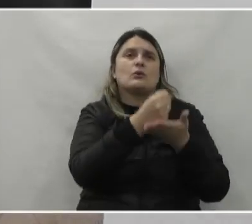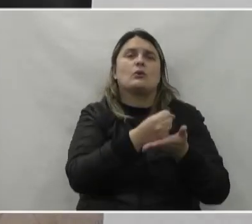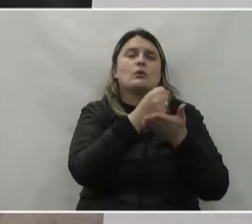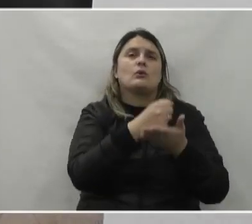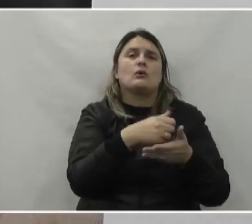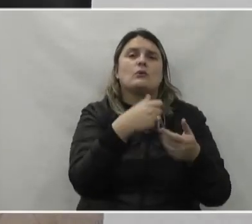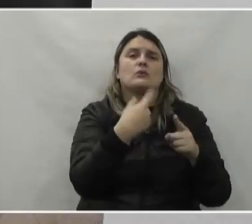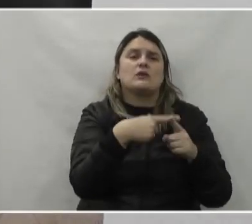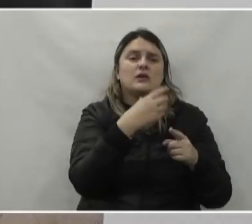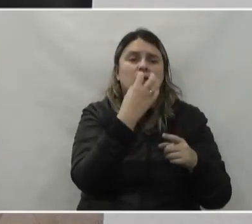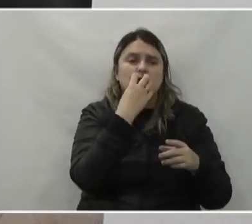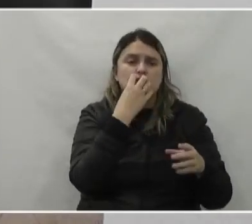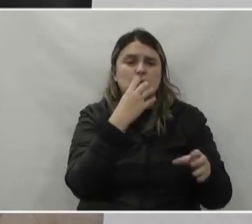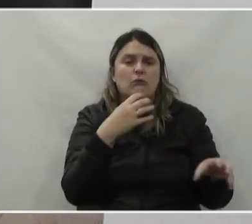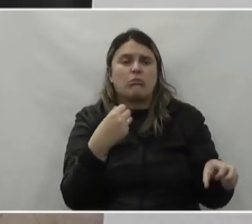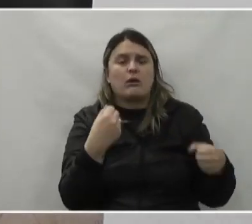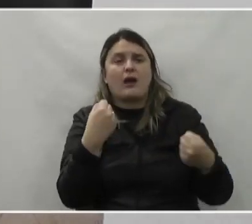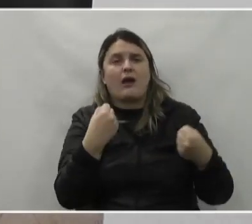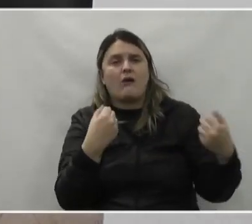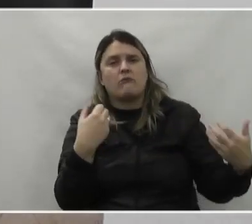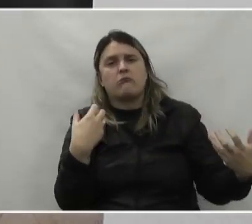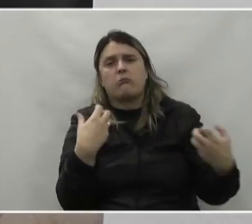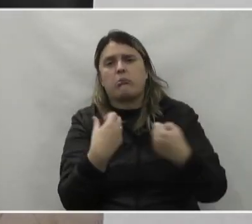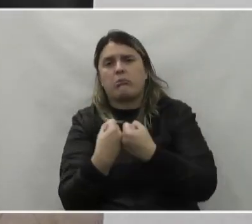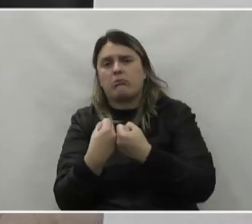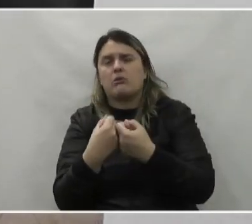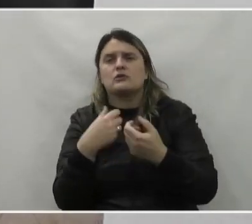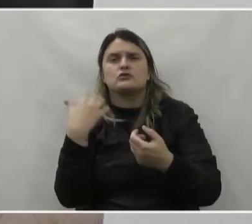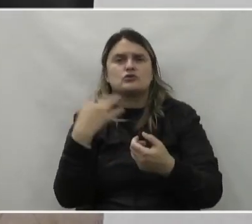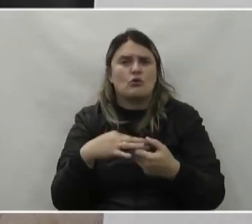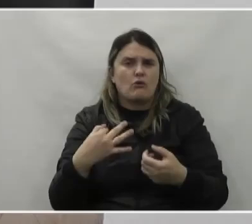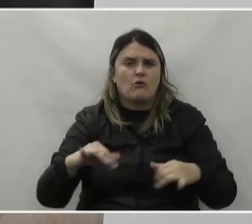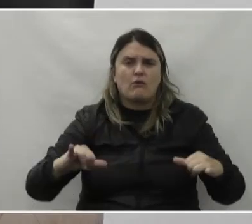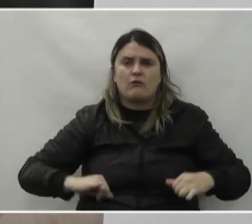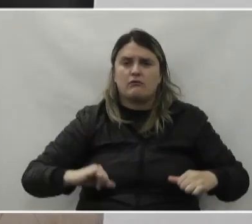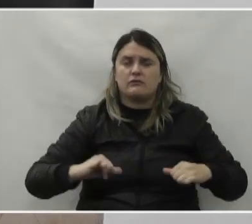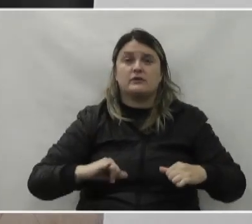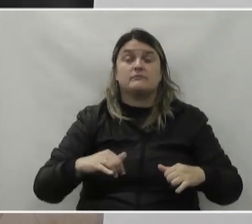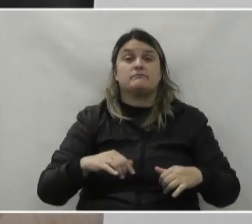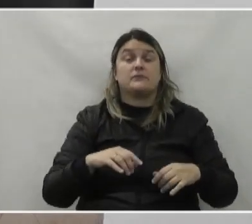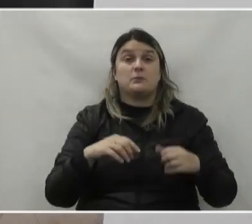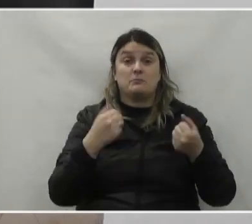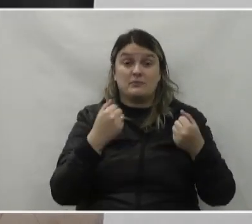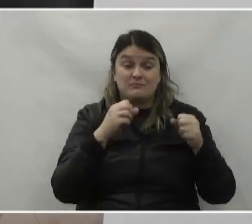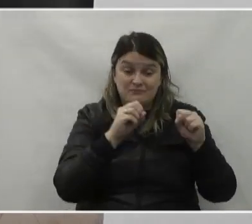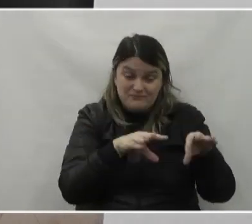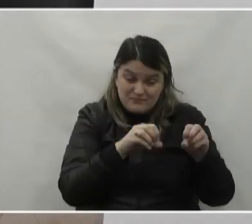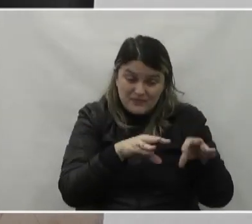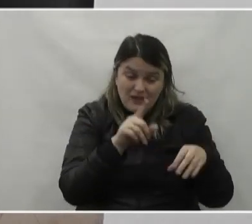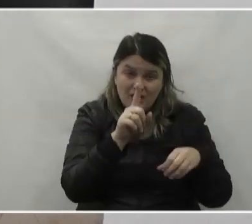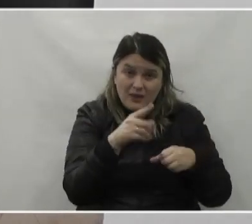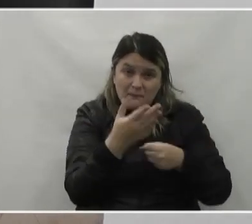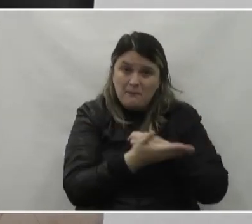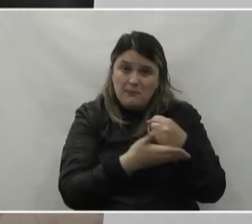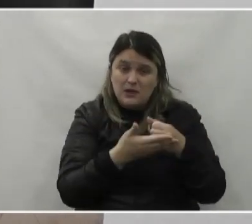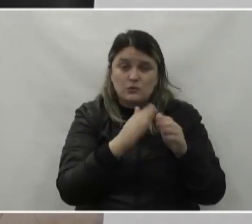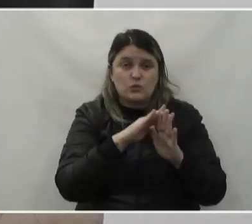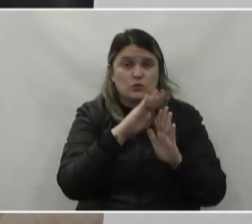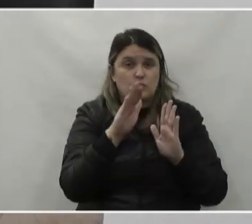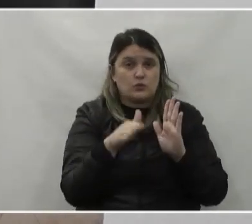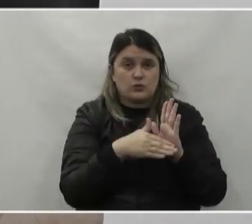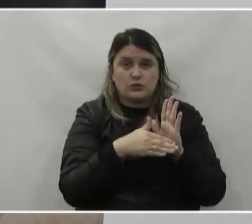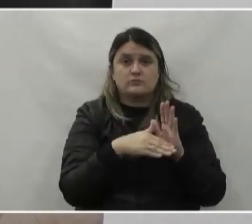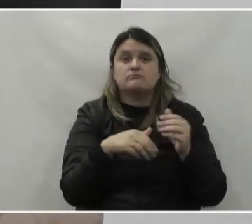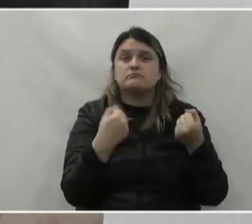são atropelados. Então, eu acredito que a educação é a base de tudo. Então, que